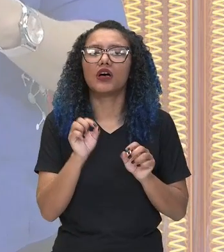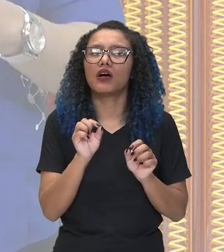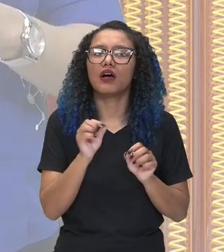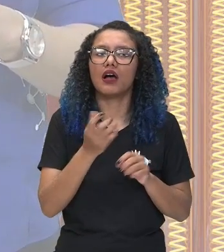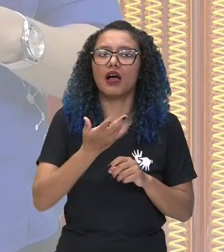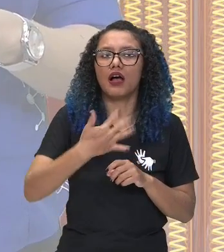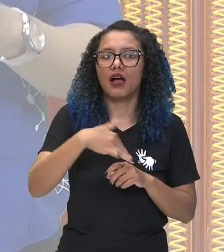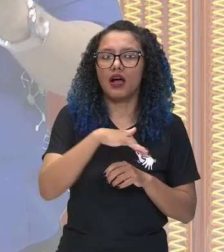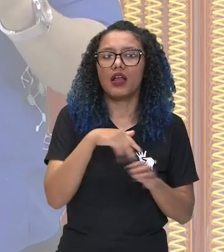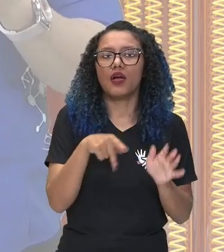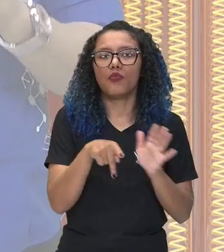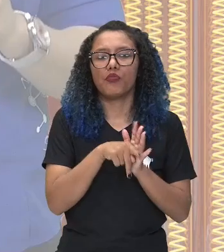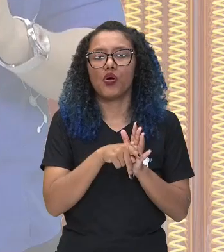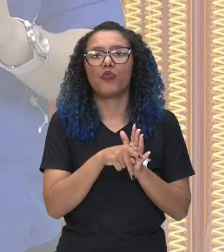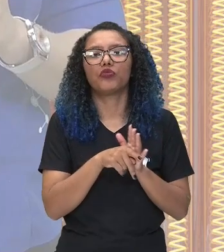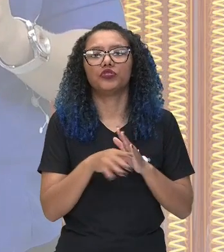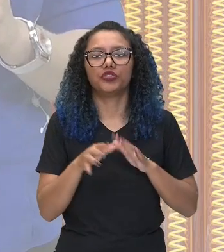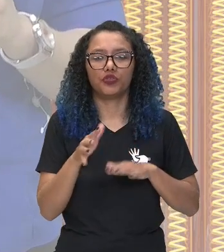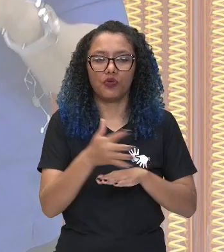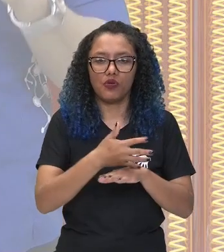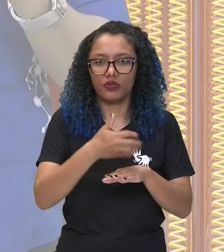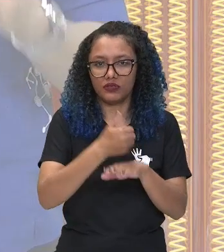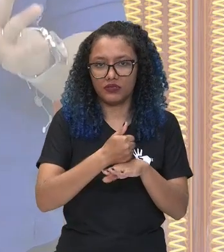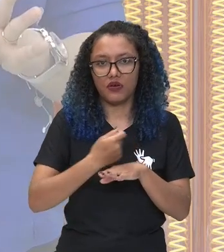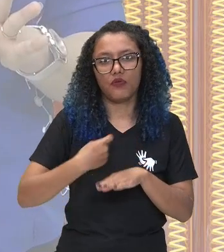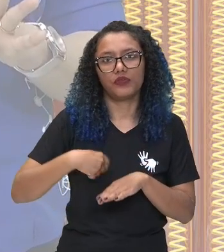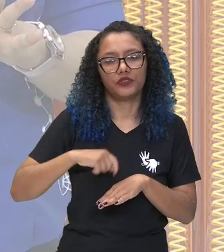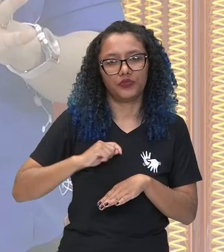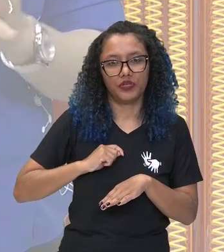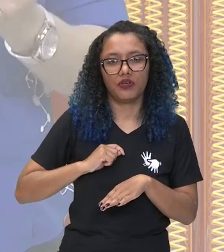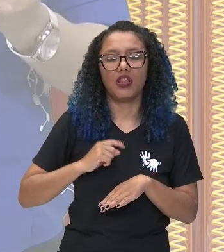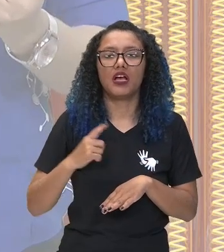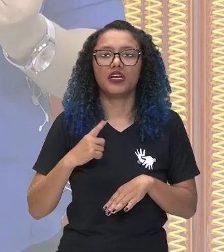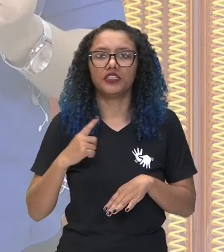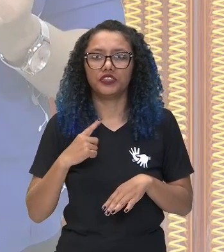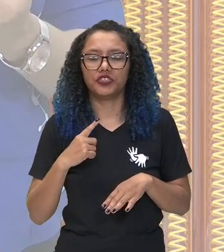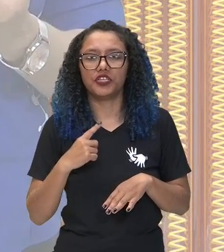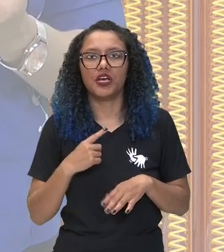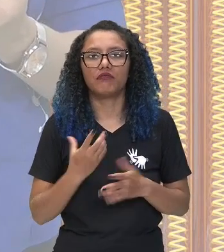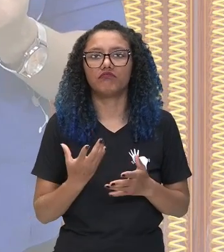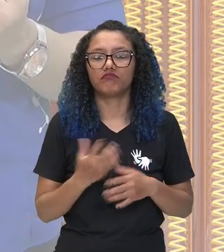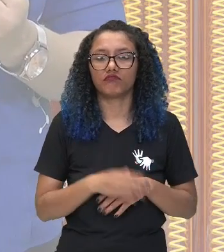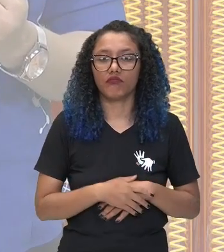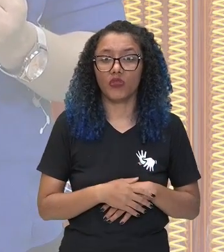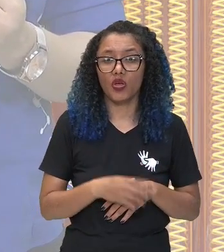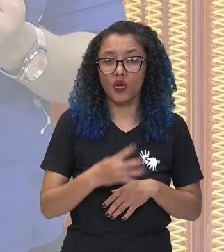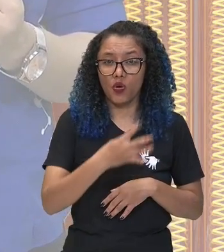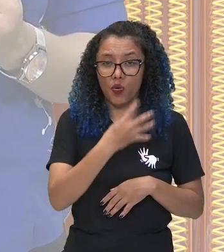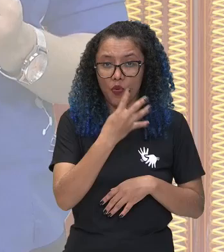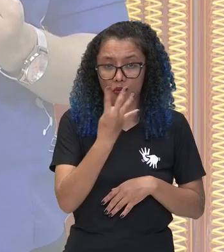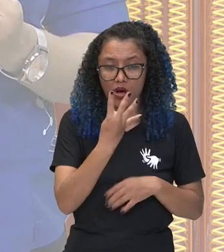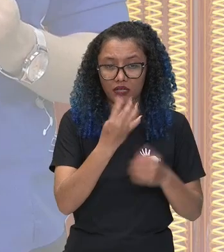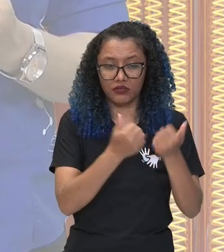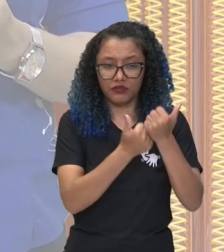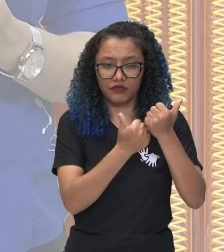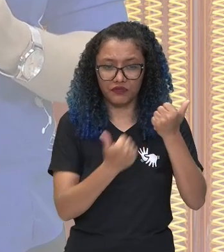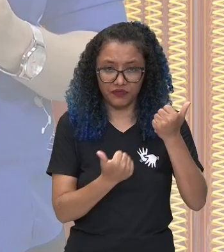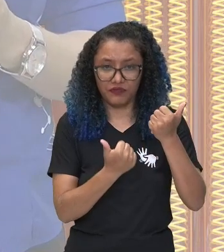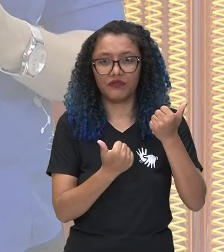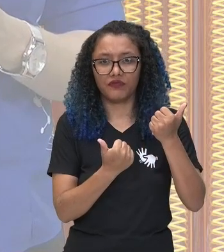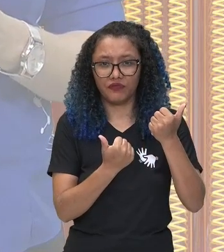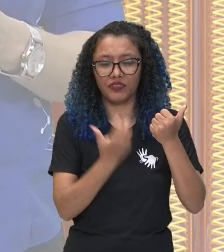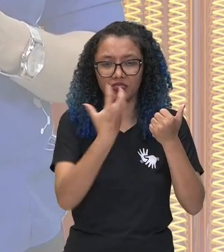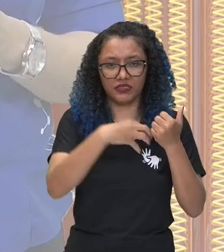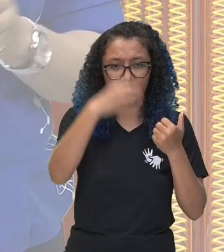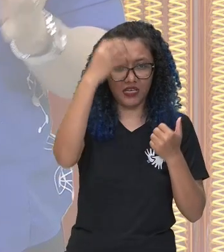colonização espanhola, que estava dividido em 4 vice-reinos, como a Nova Espanha, a Nova Granada, Peru